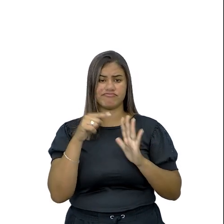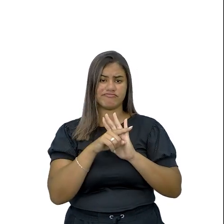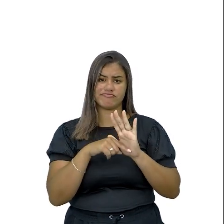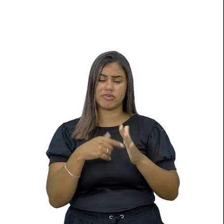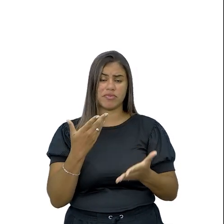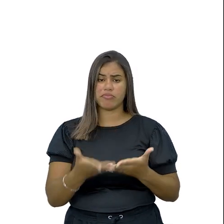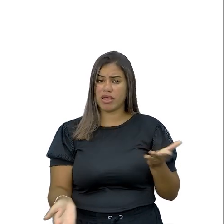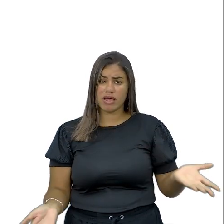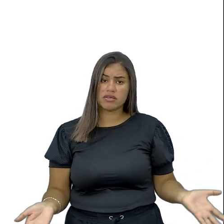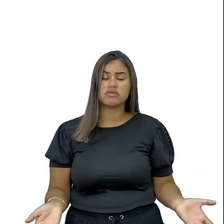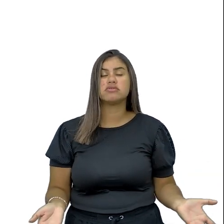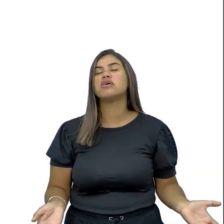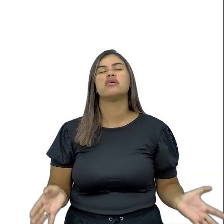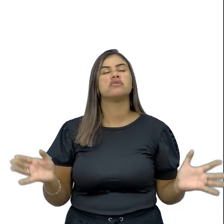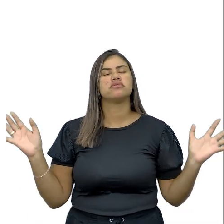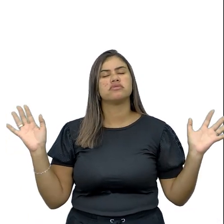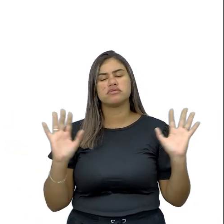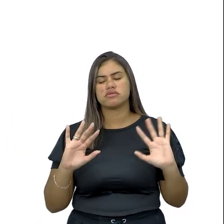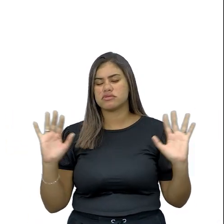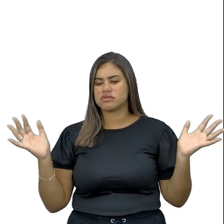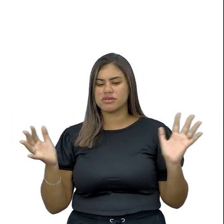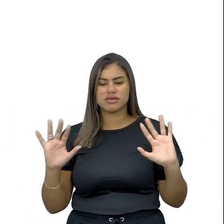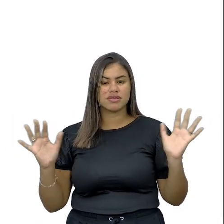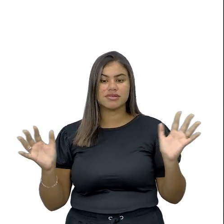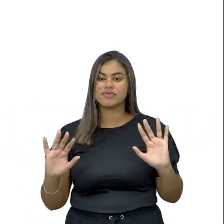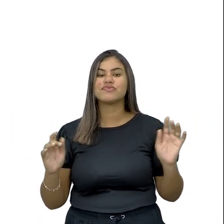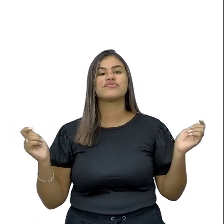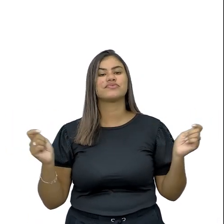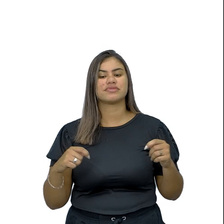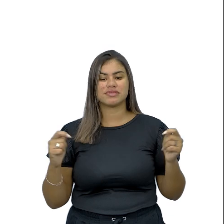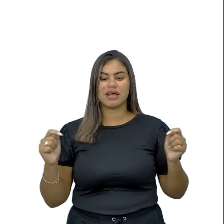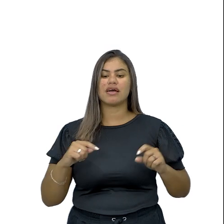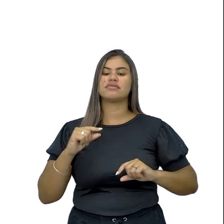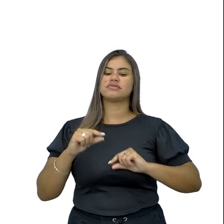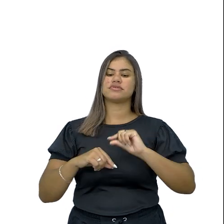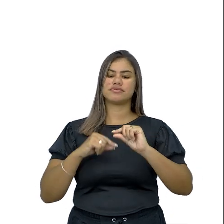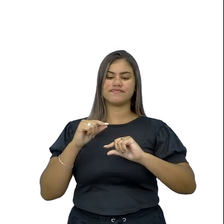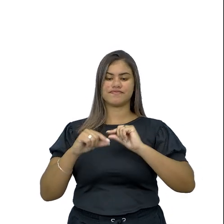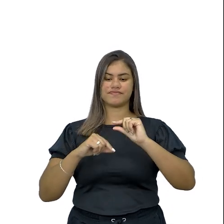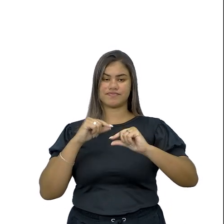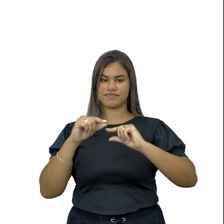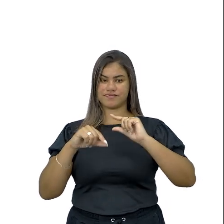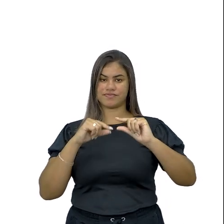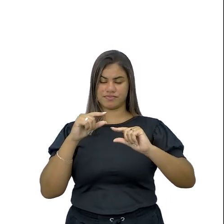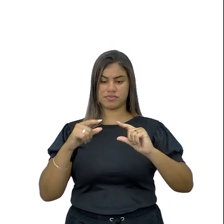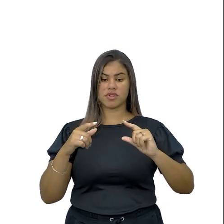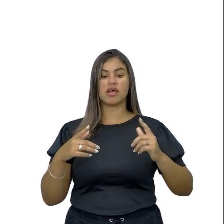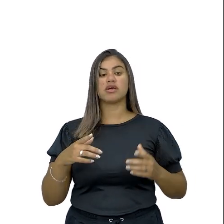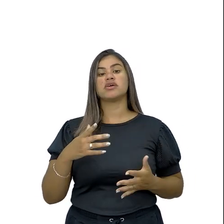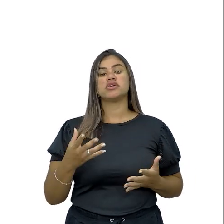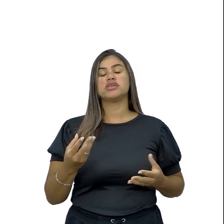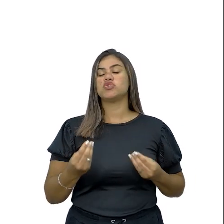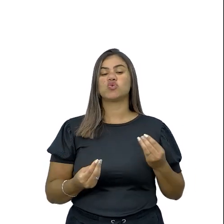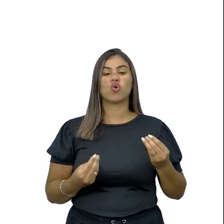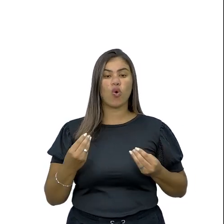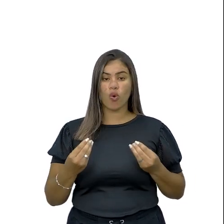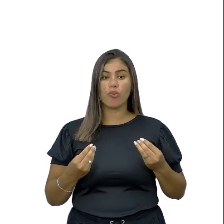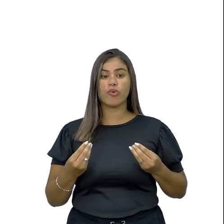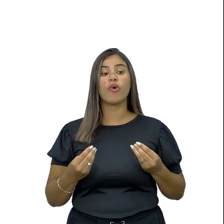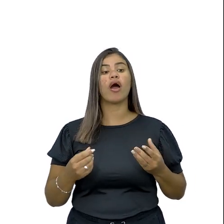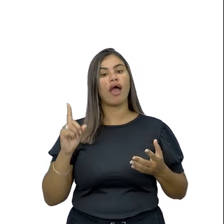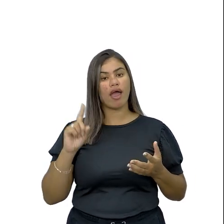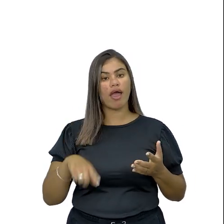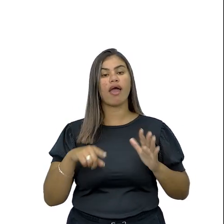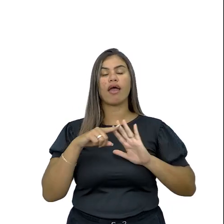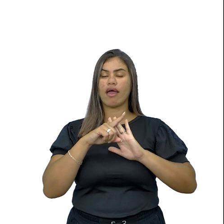investigativa. Não! Nós vimos que é possível você dar passo a passo e que ainda seja caracterizado